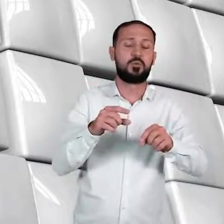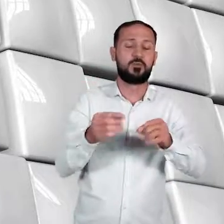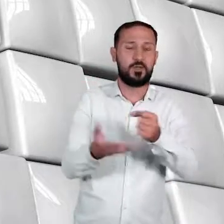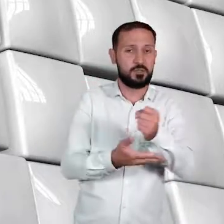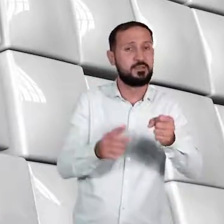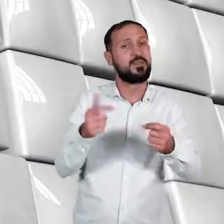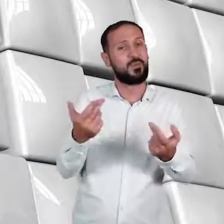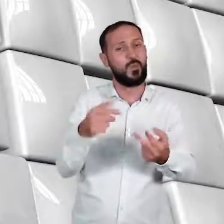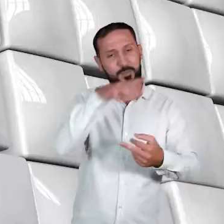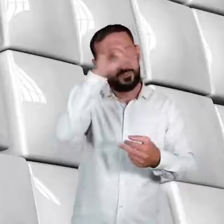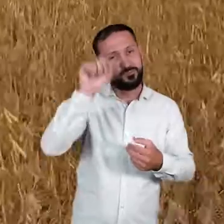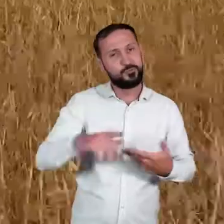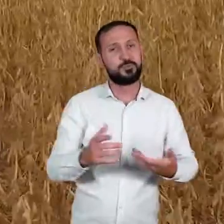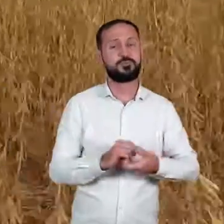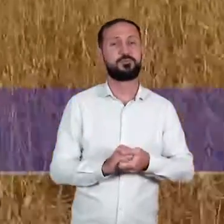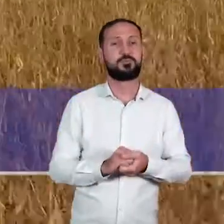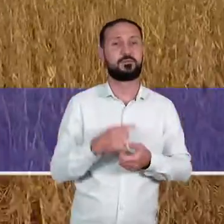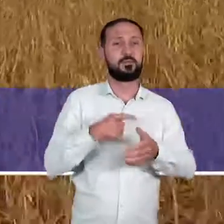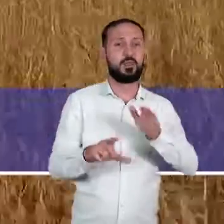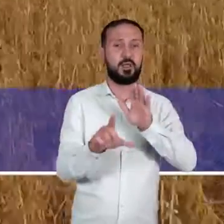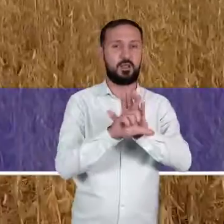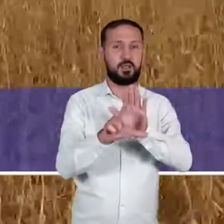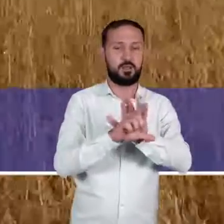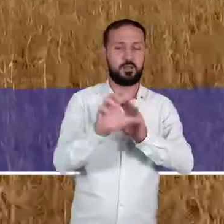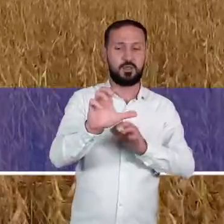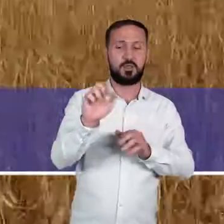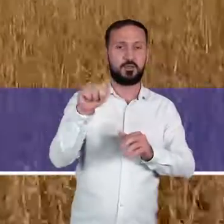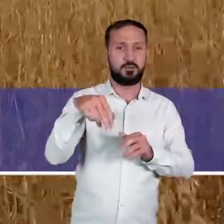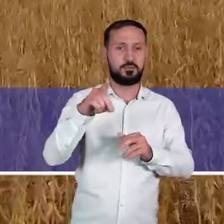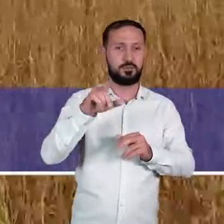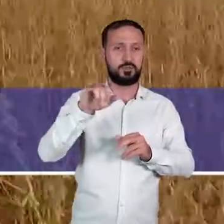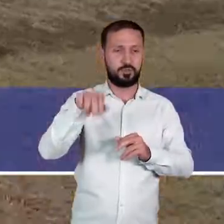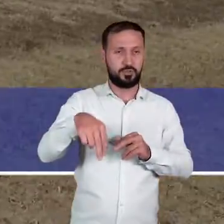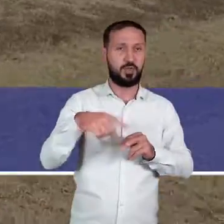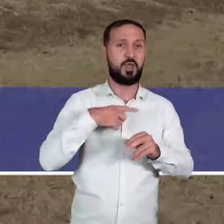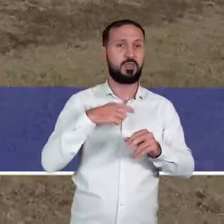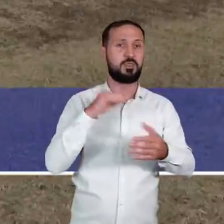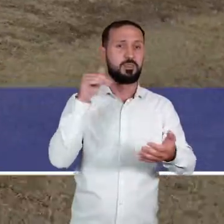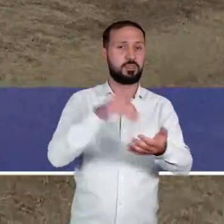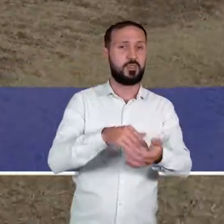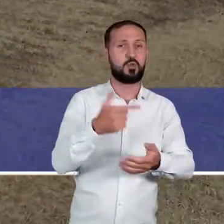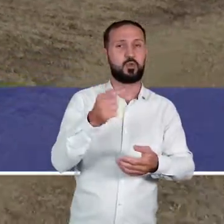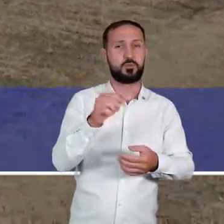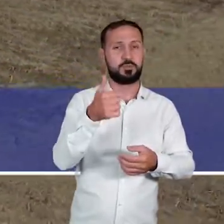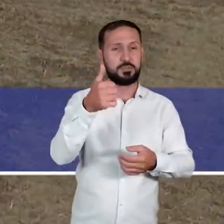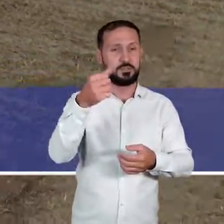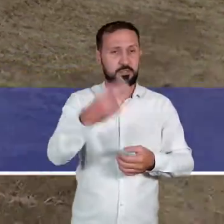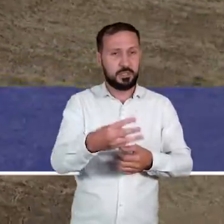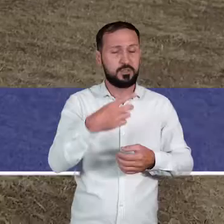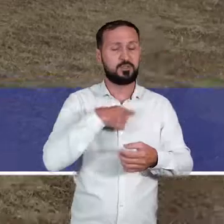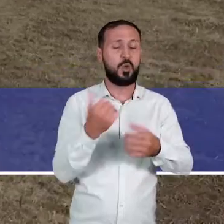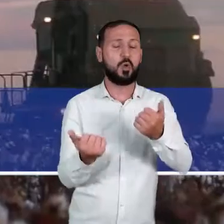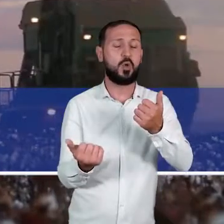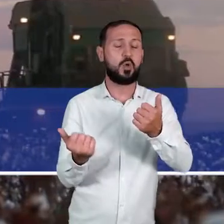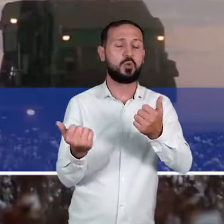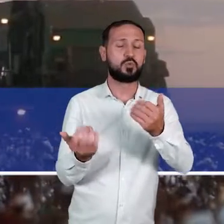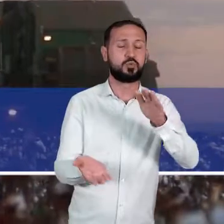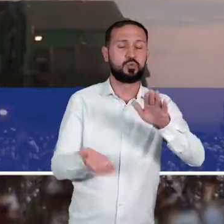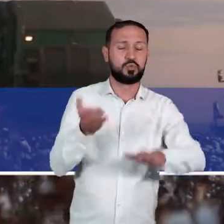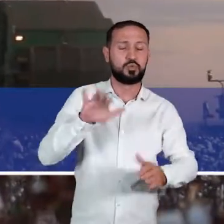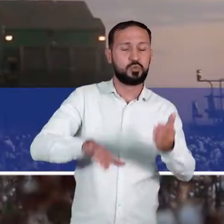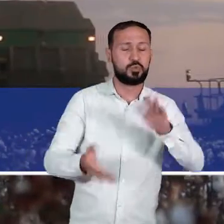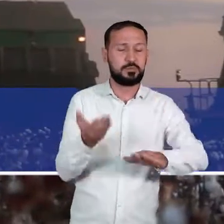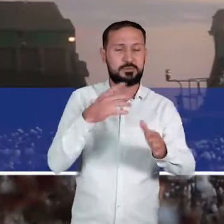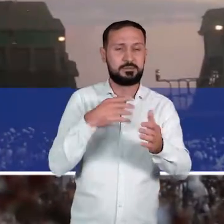como Mato Grosso do Sul. A Lei Candir, até 2003, garantiu aos estados o repasse de valores a título de compensação pelas